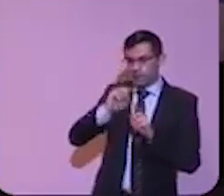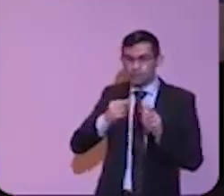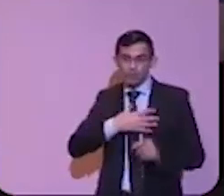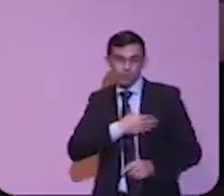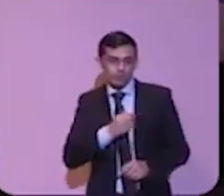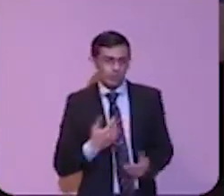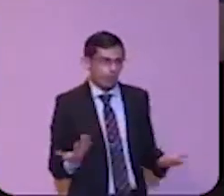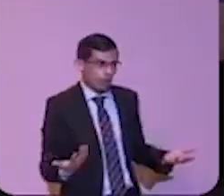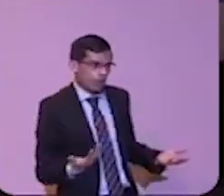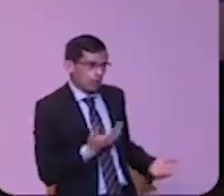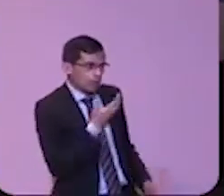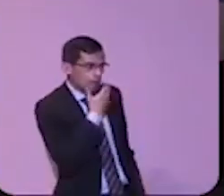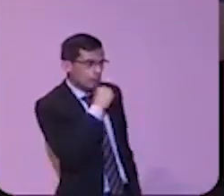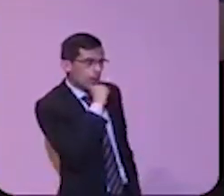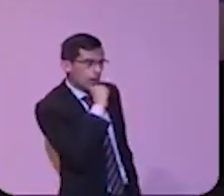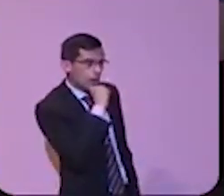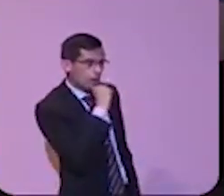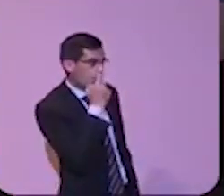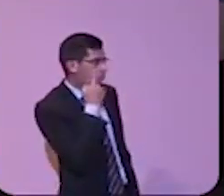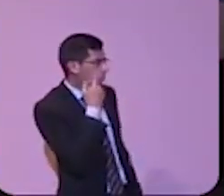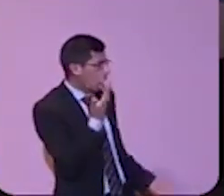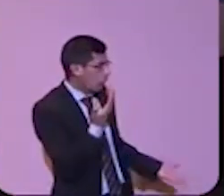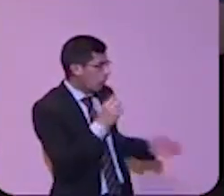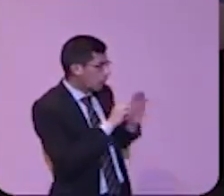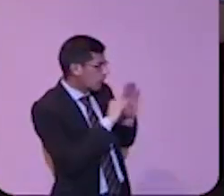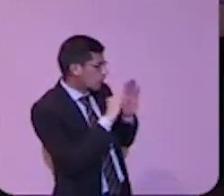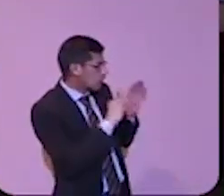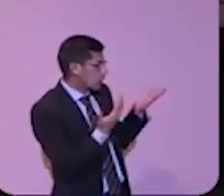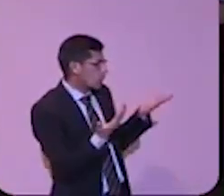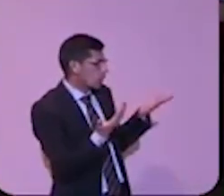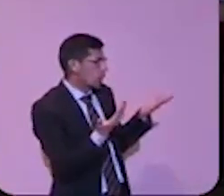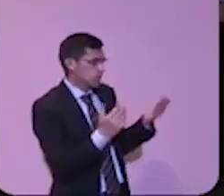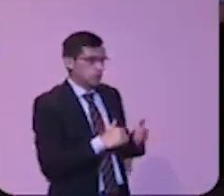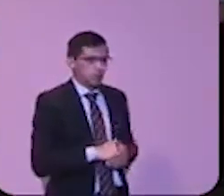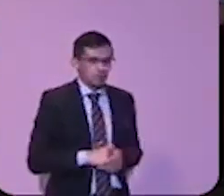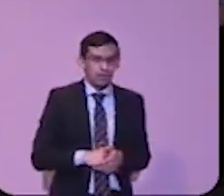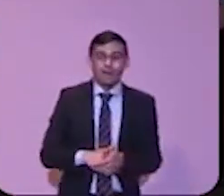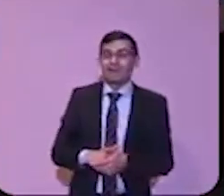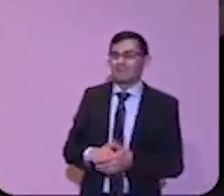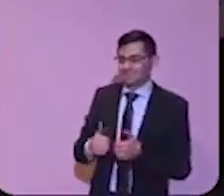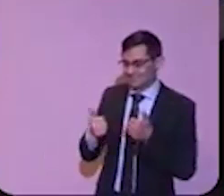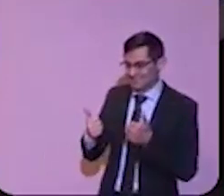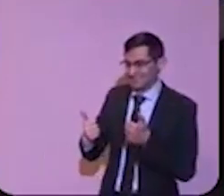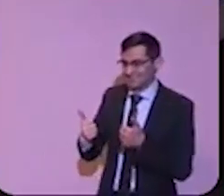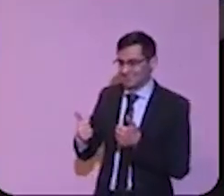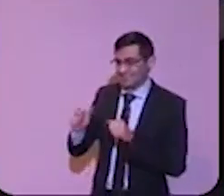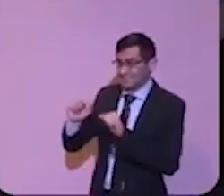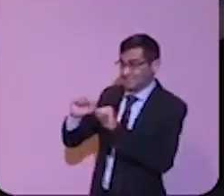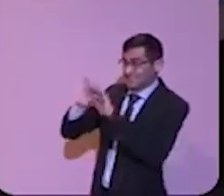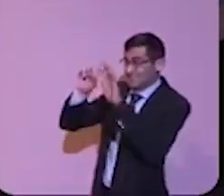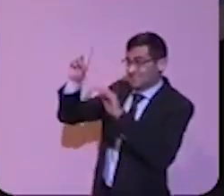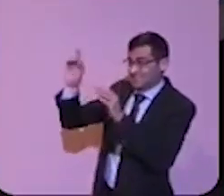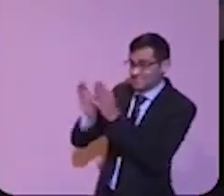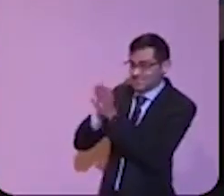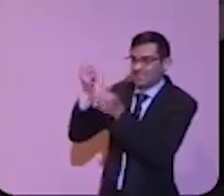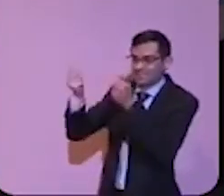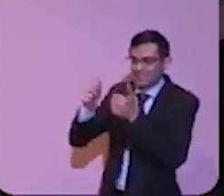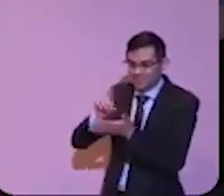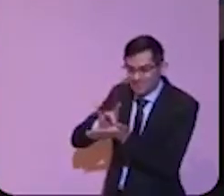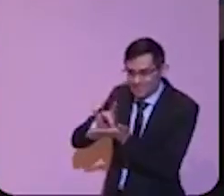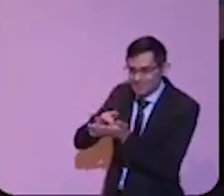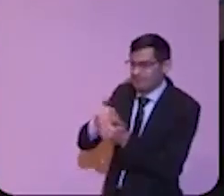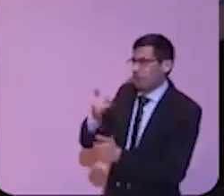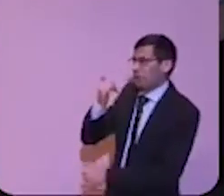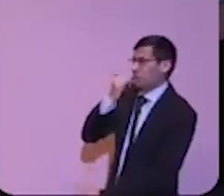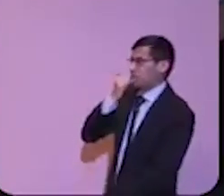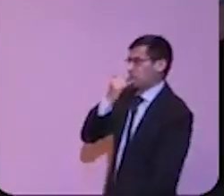repreendem assim, pai, olha o versículo. Aí eu, glória a Deus, aleluia, é verdade, me arrependo, Senhor